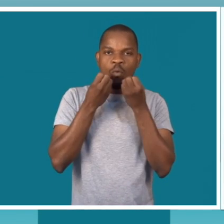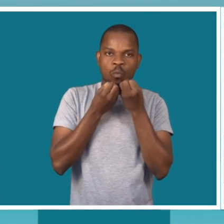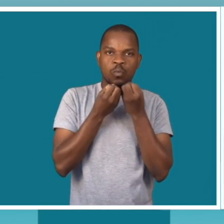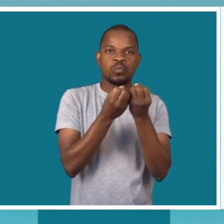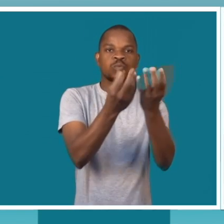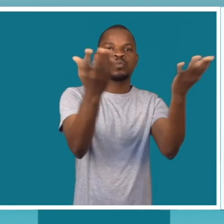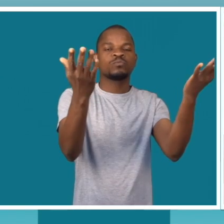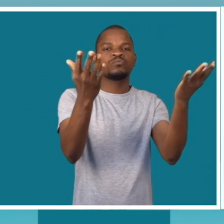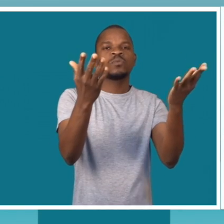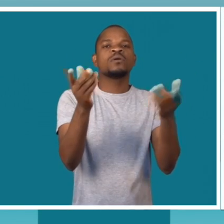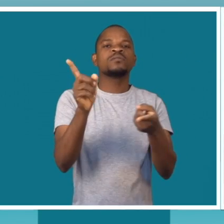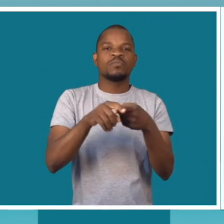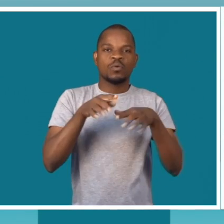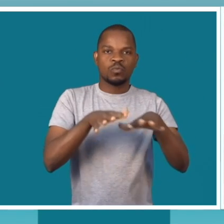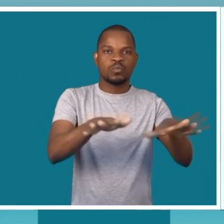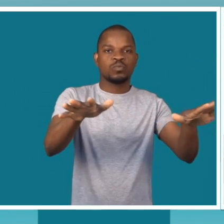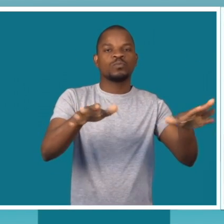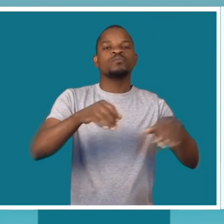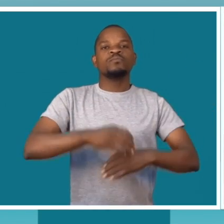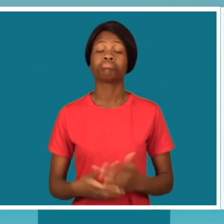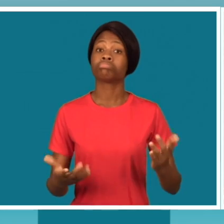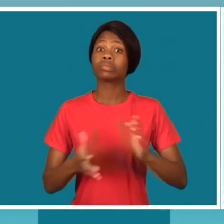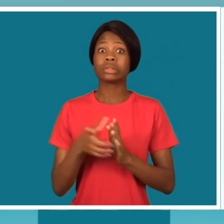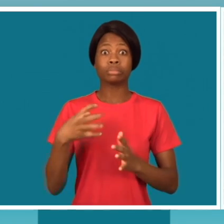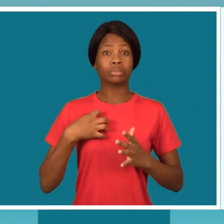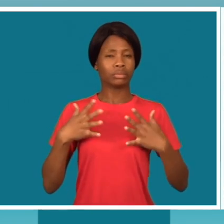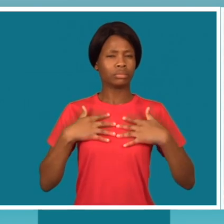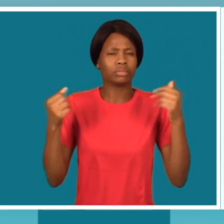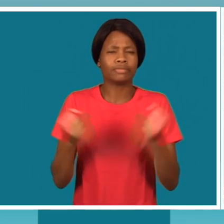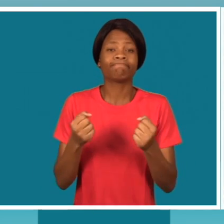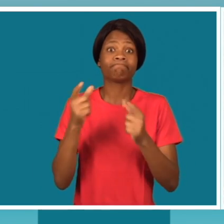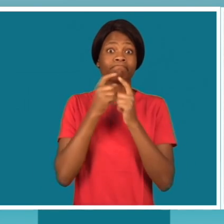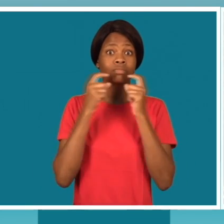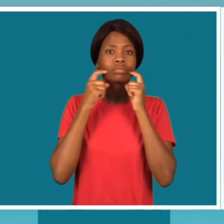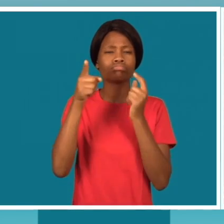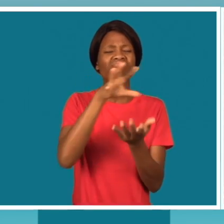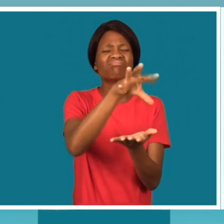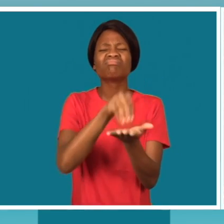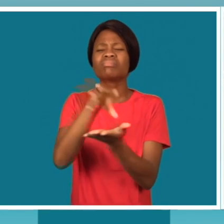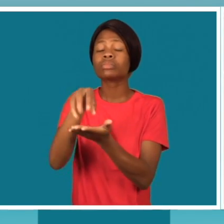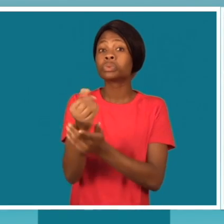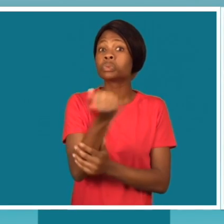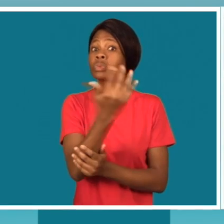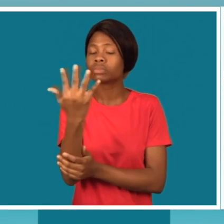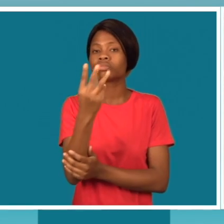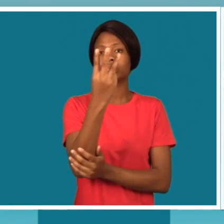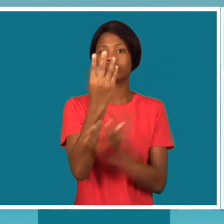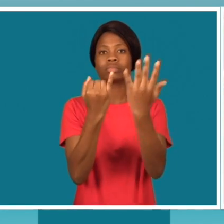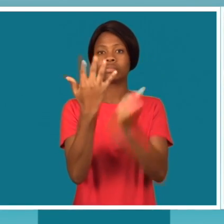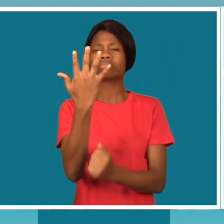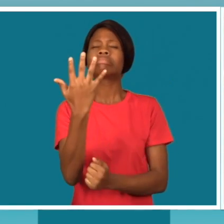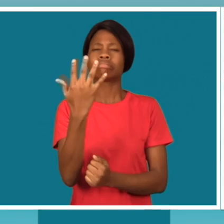mensagens sejam cada vez mais abrangentes. De acordo com o Ministério da Saúde, Moçambique registra